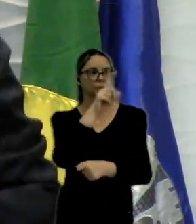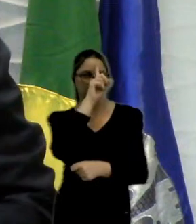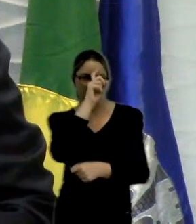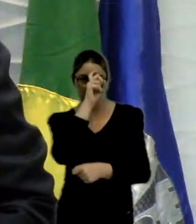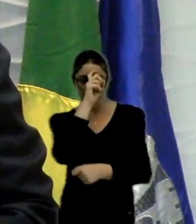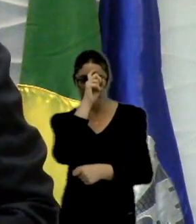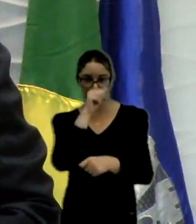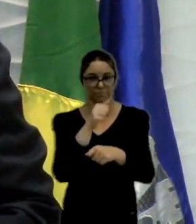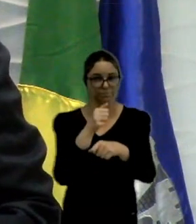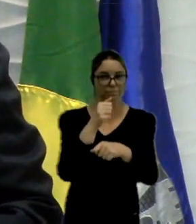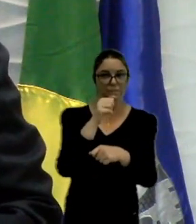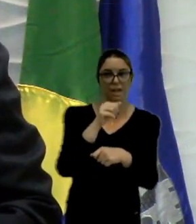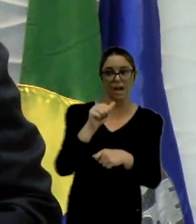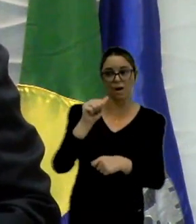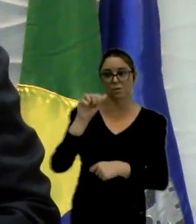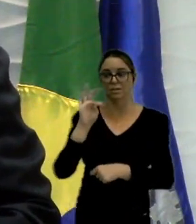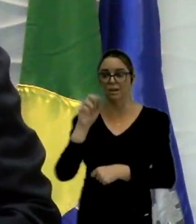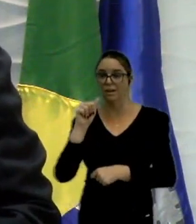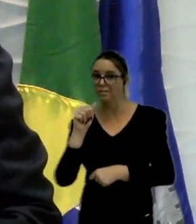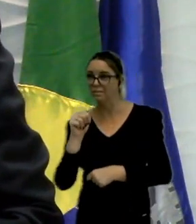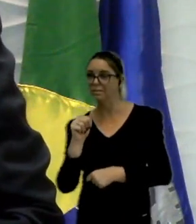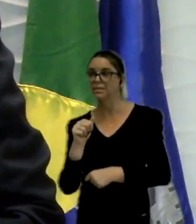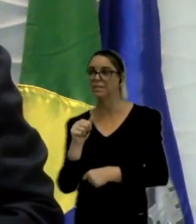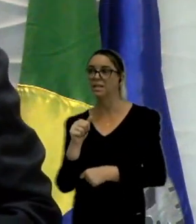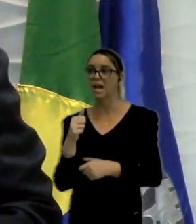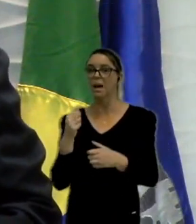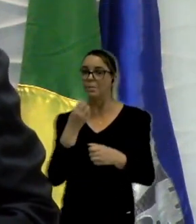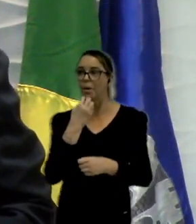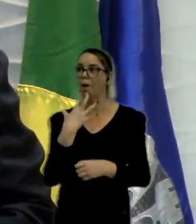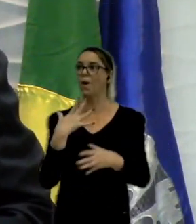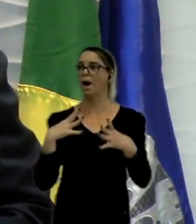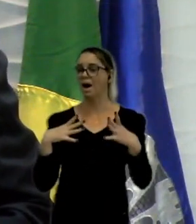desse, não. É super confortável.